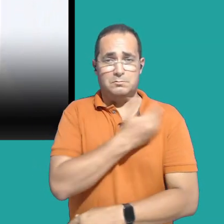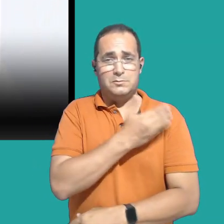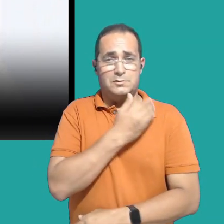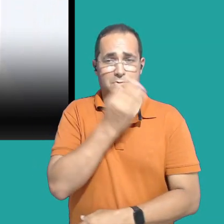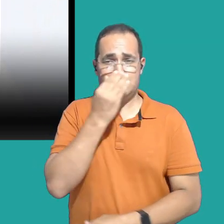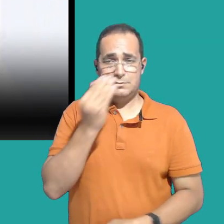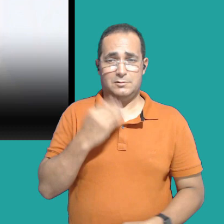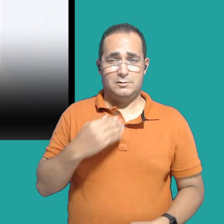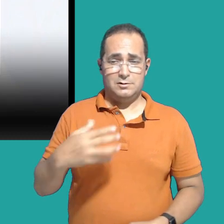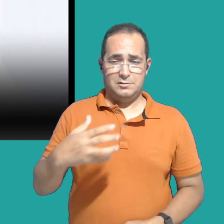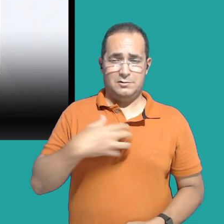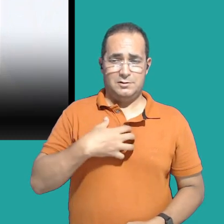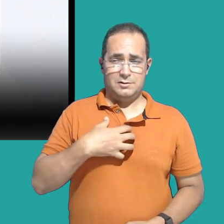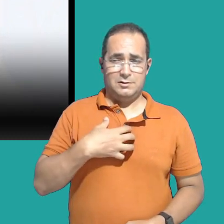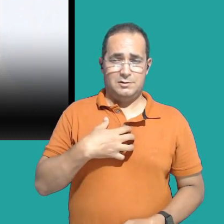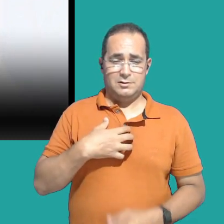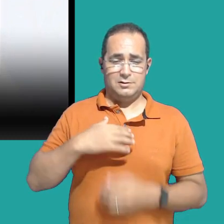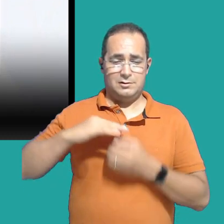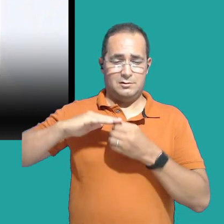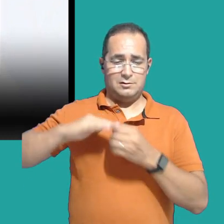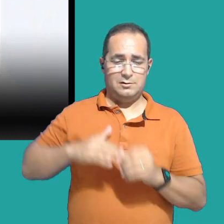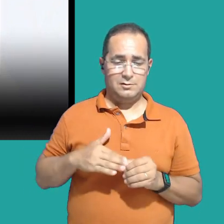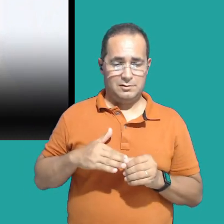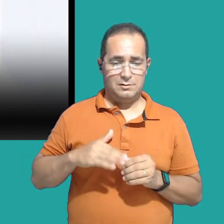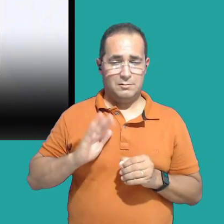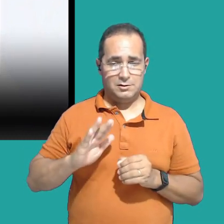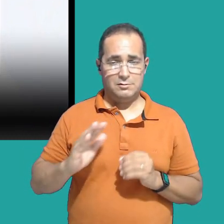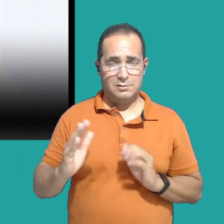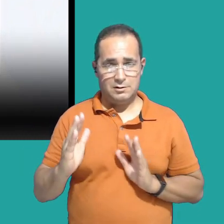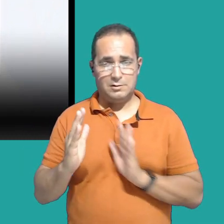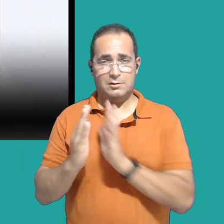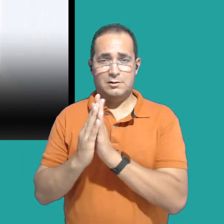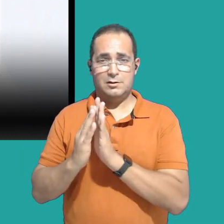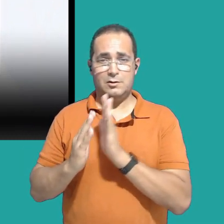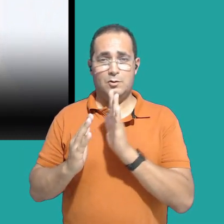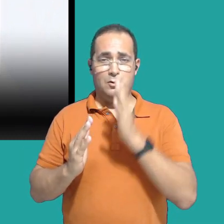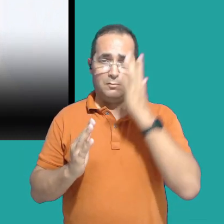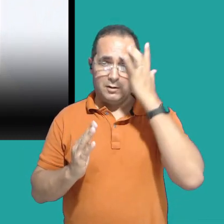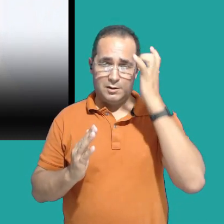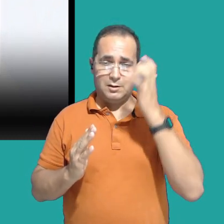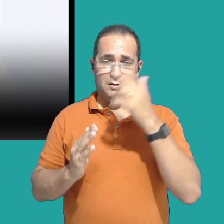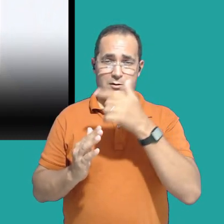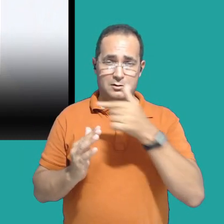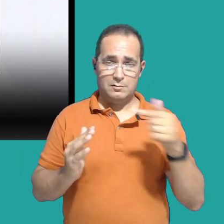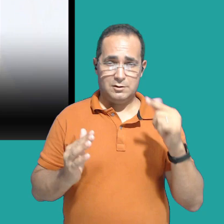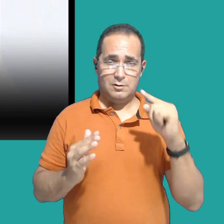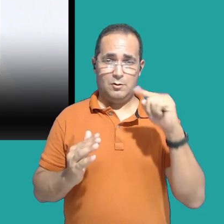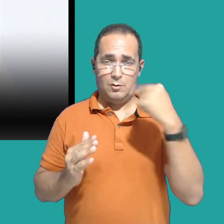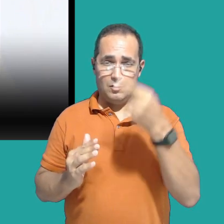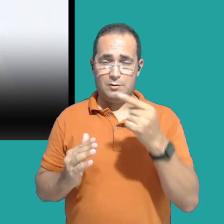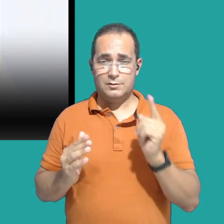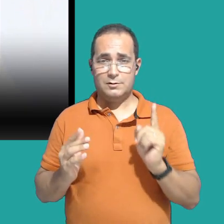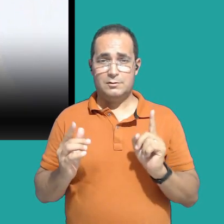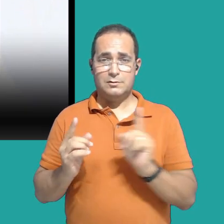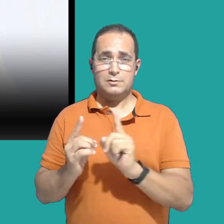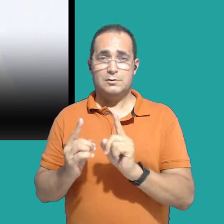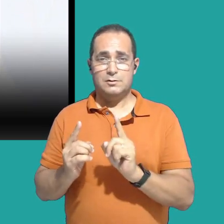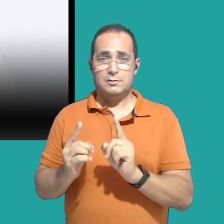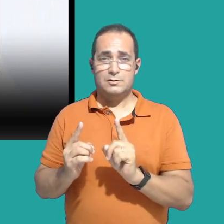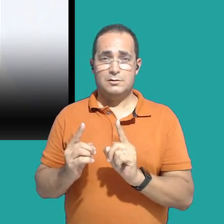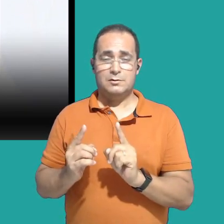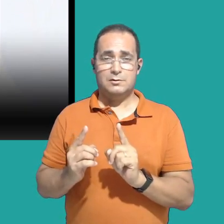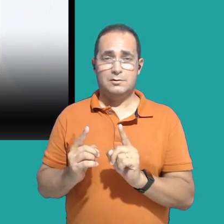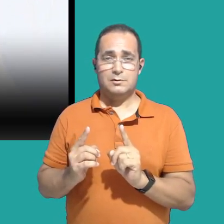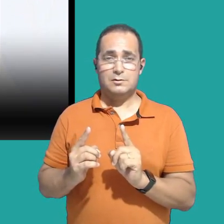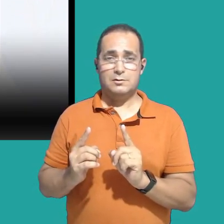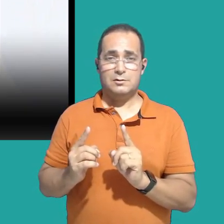preconceito velado, que eu sentia o preconceito, mas aí eu ia lá e no outro dia, na outra semana, eu tinha